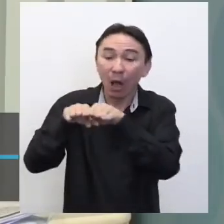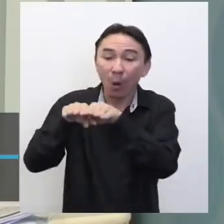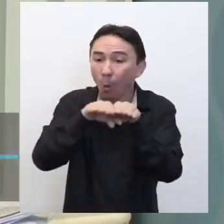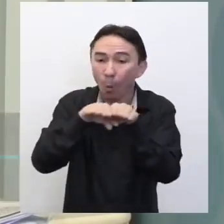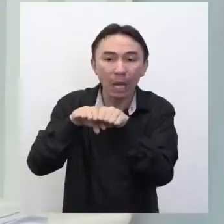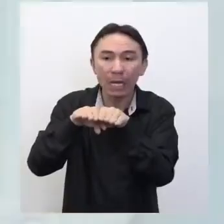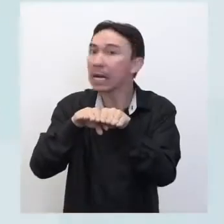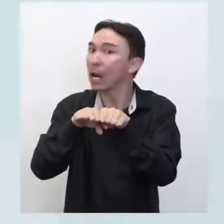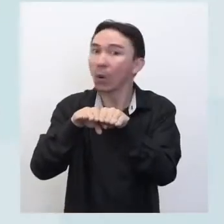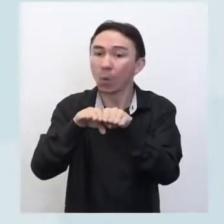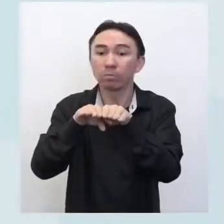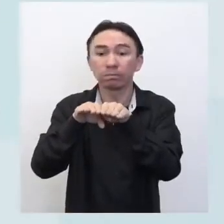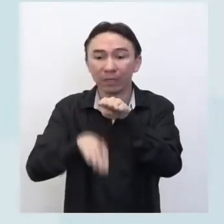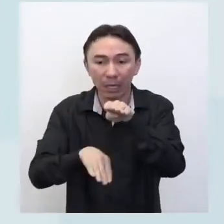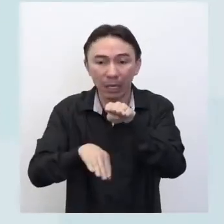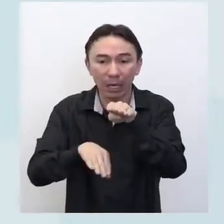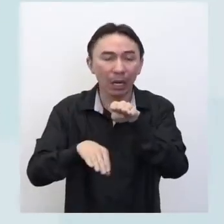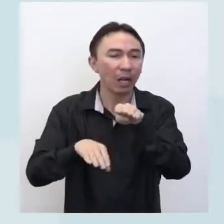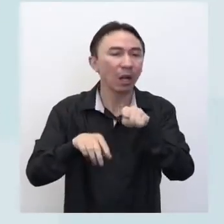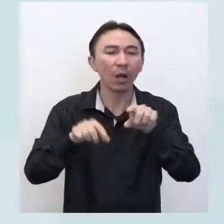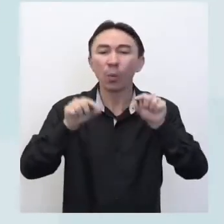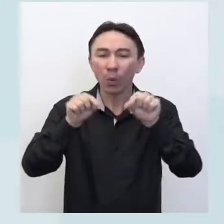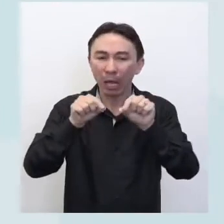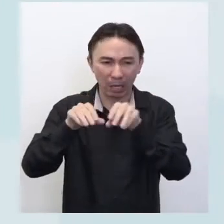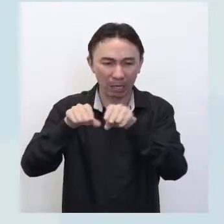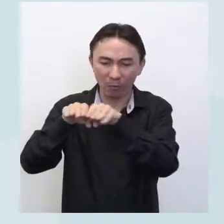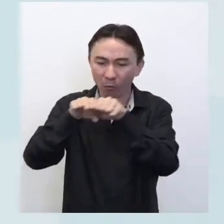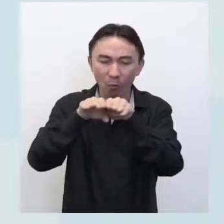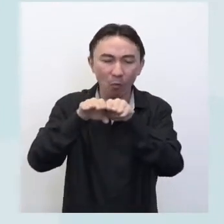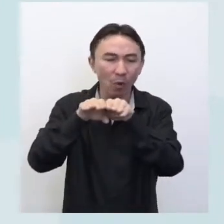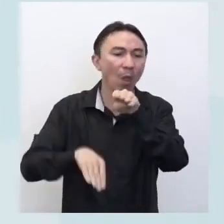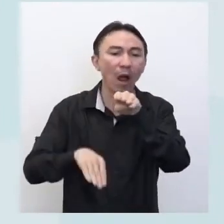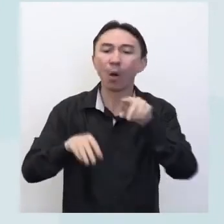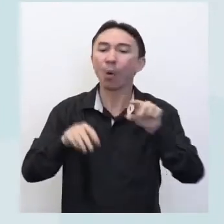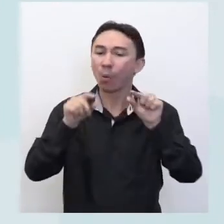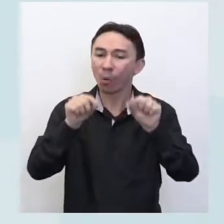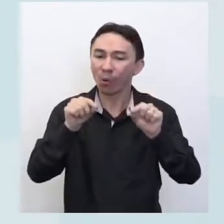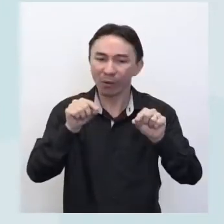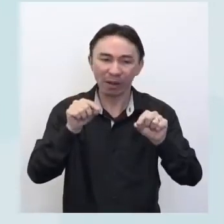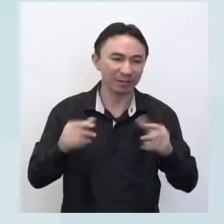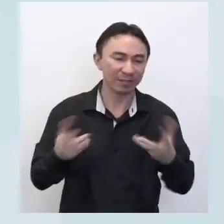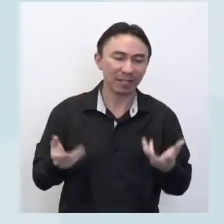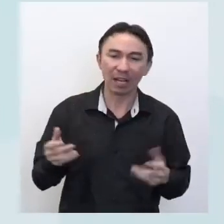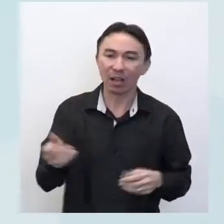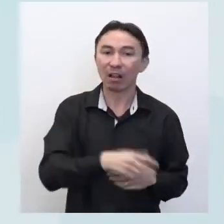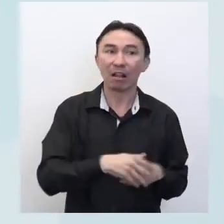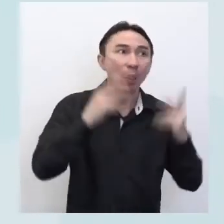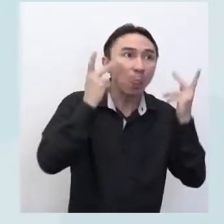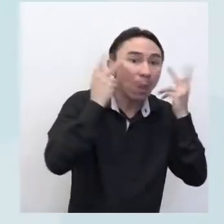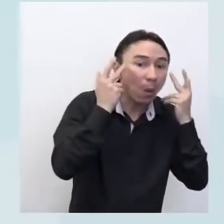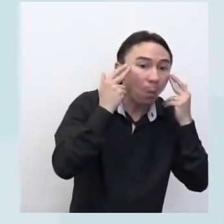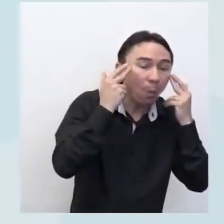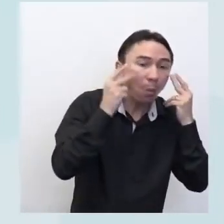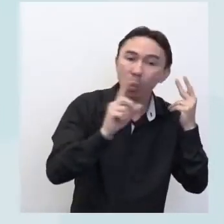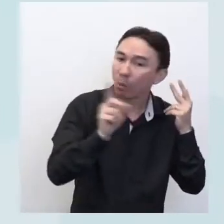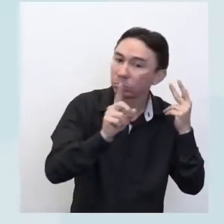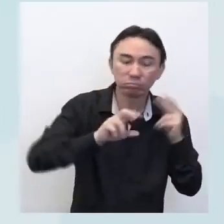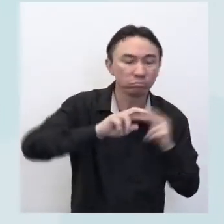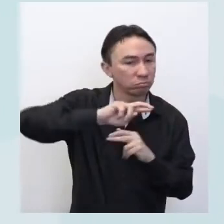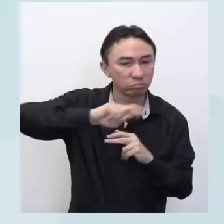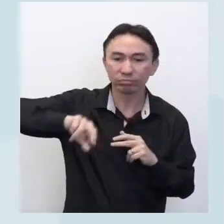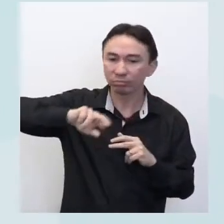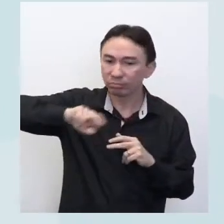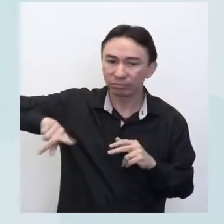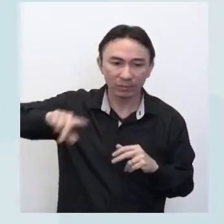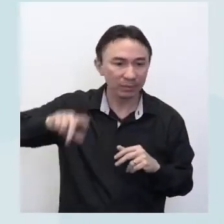aí na tela. A desigualdade, ela não é de forma alguma natural. Ela depende de uma espécie assim